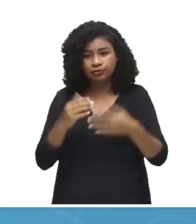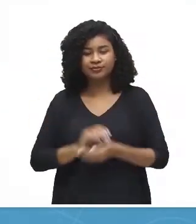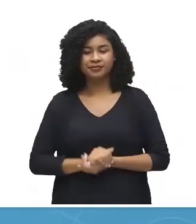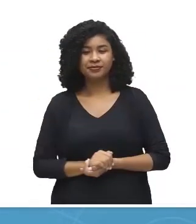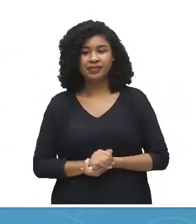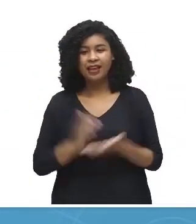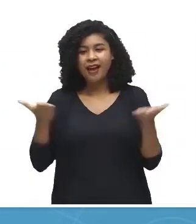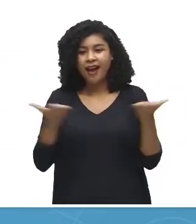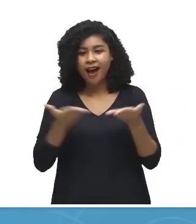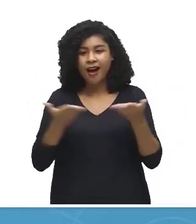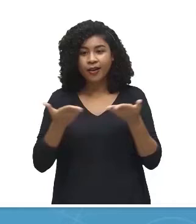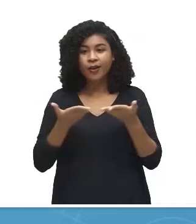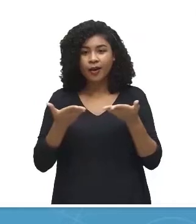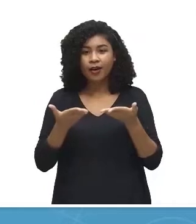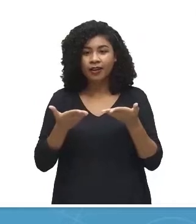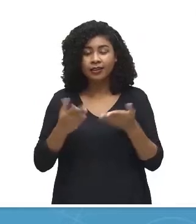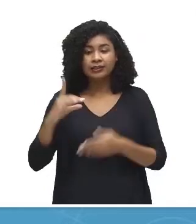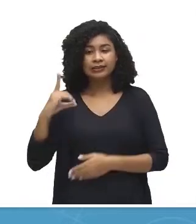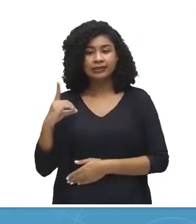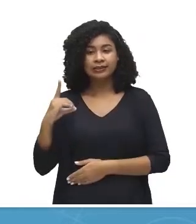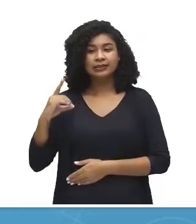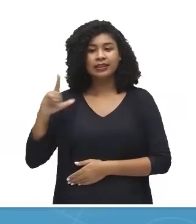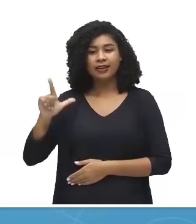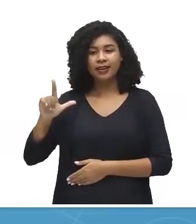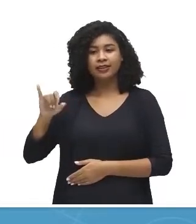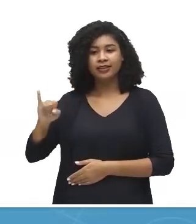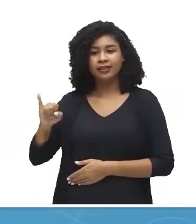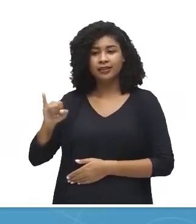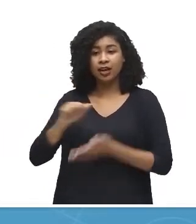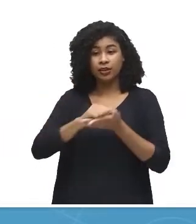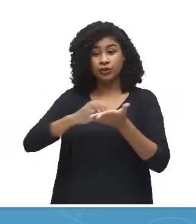vai para a nossa dinâmica local interativa.